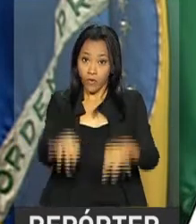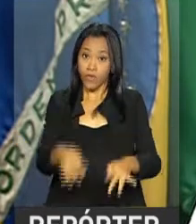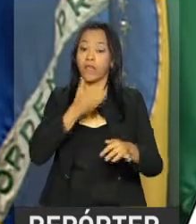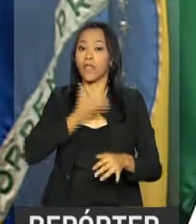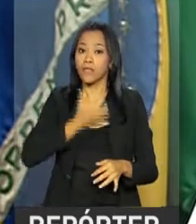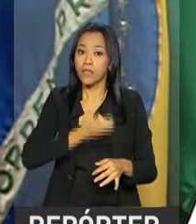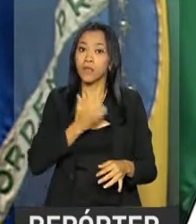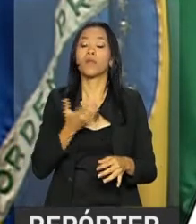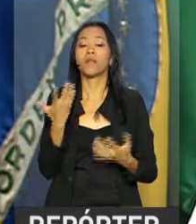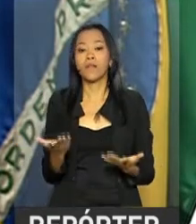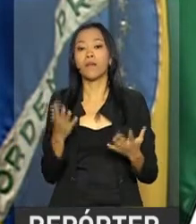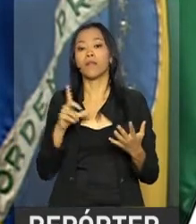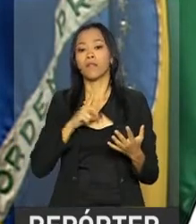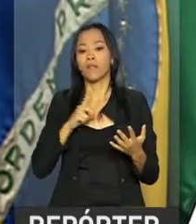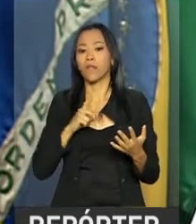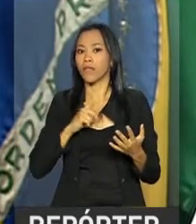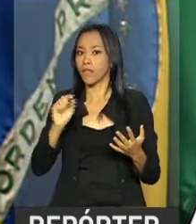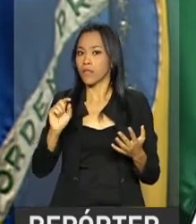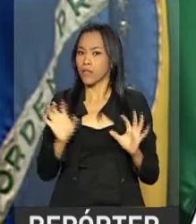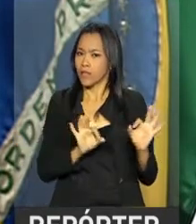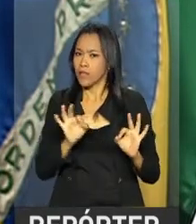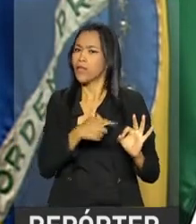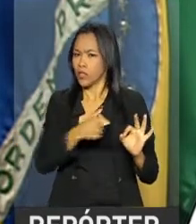Portanto, operacional 3 ou 4 meses mais tarde, já em